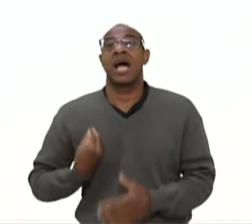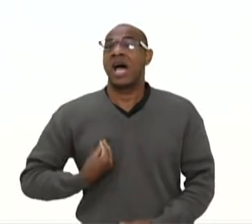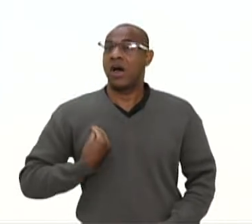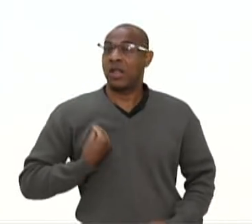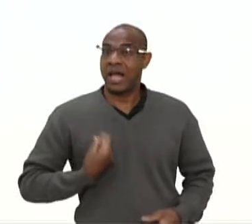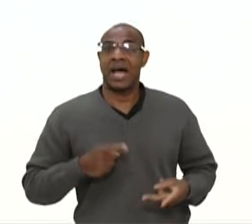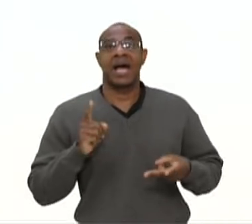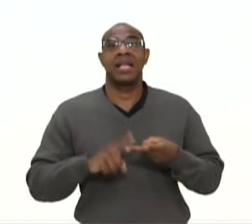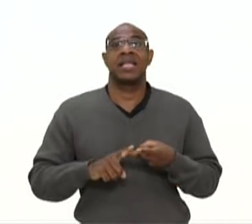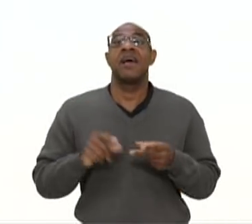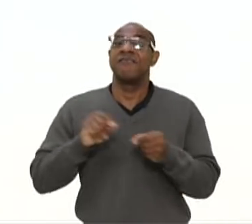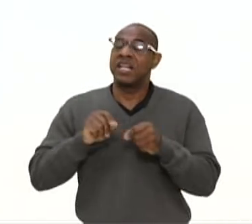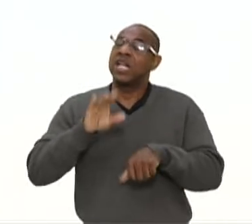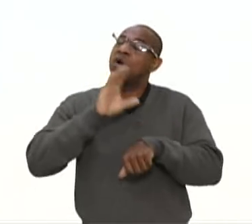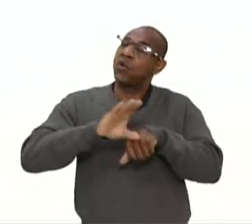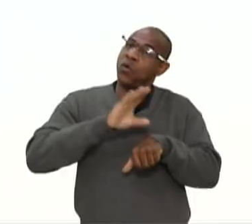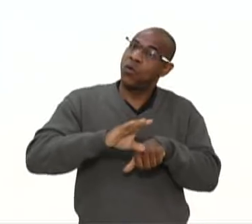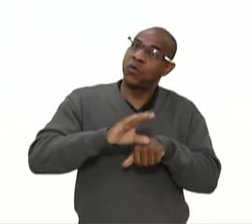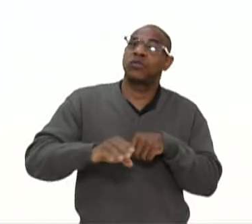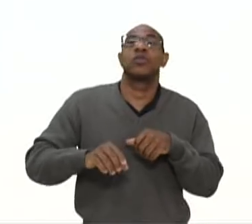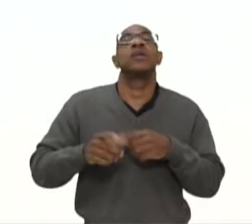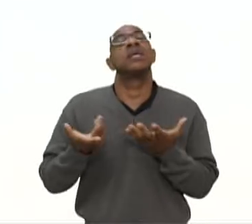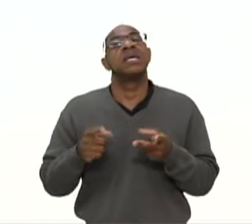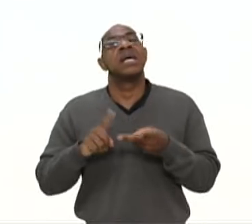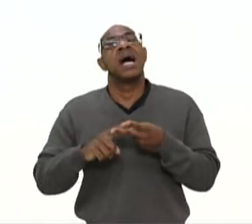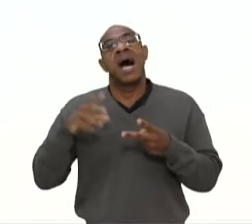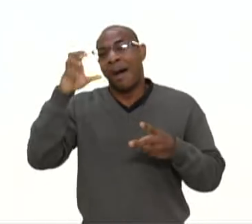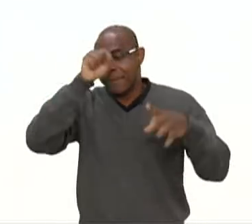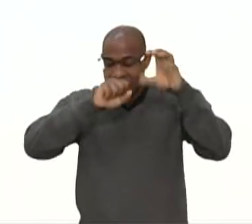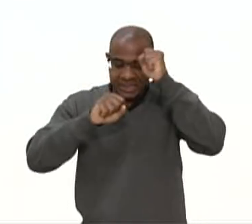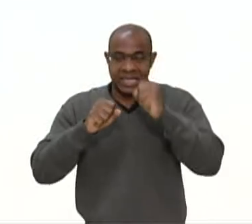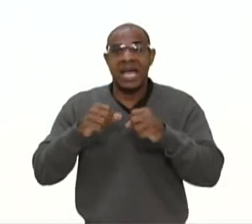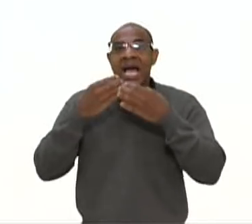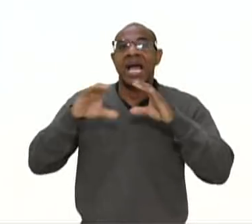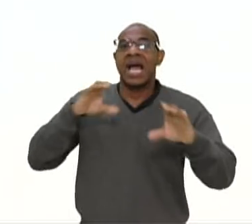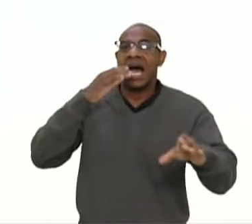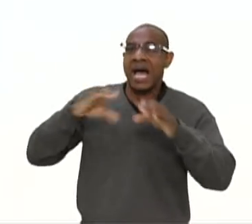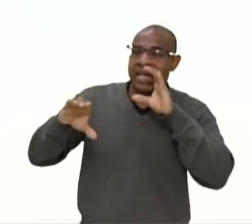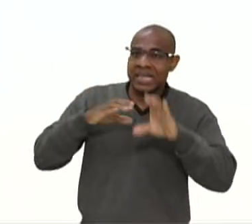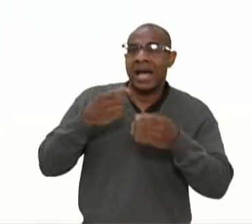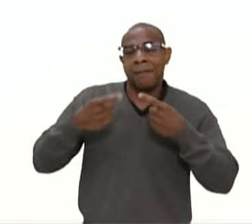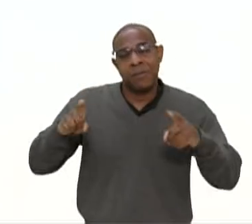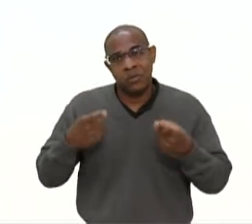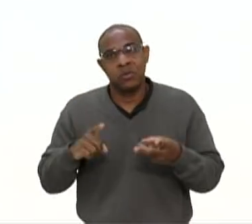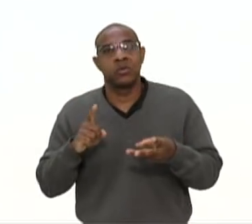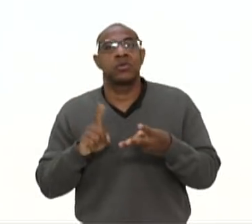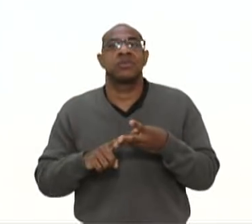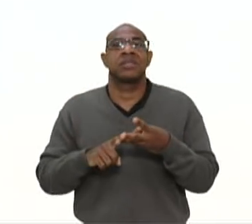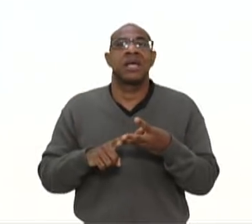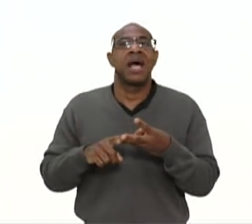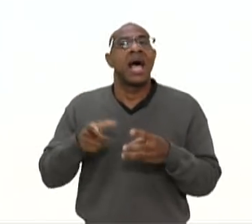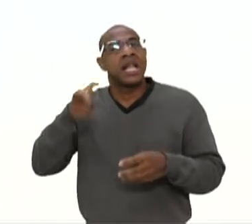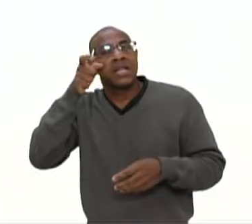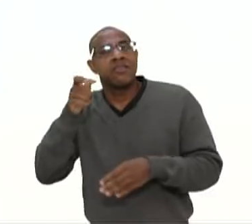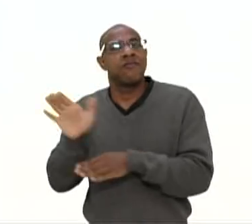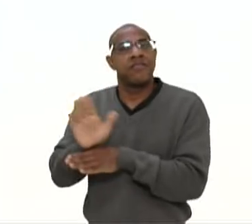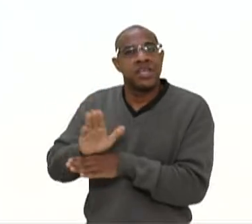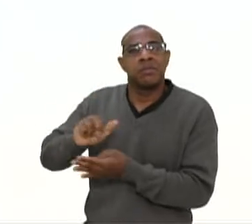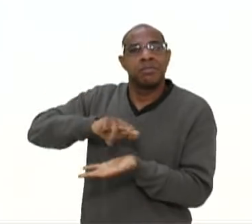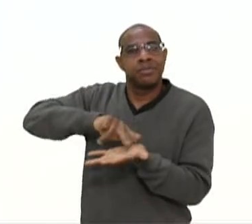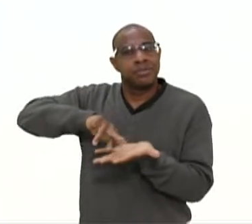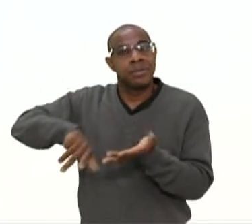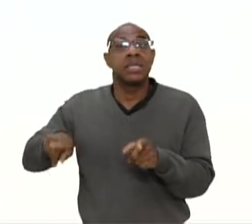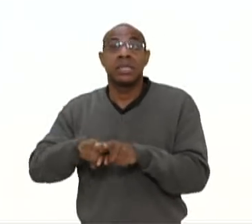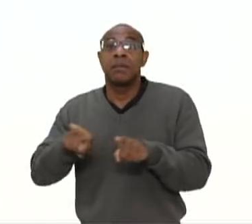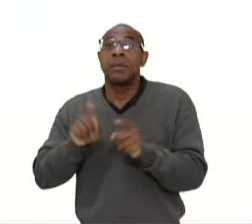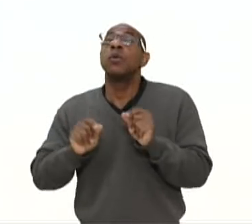curso do nosso interesse, aprender a cantar uma música. Também a tecnologia é o nosso principal